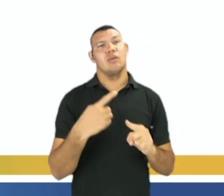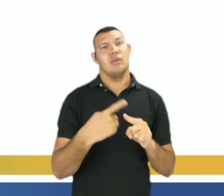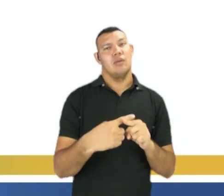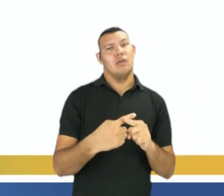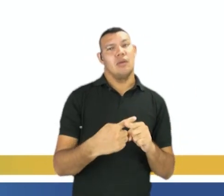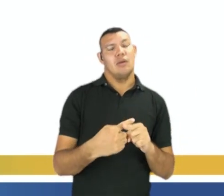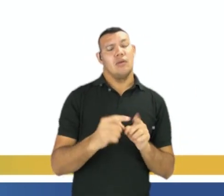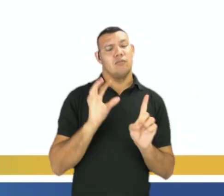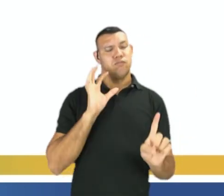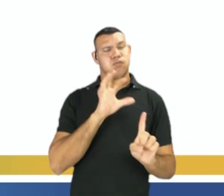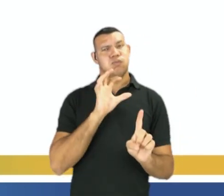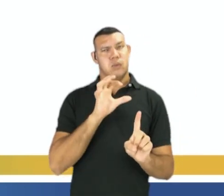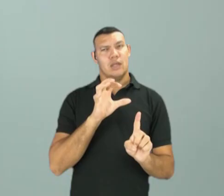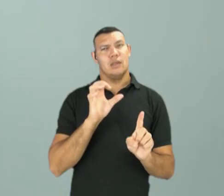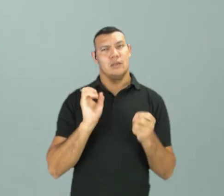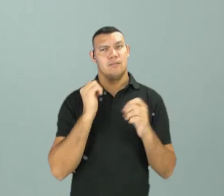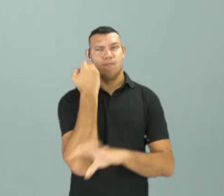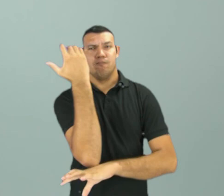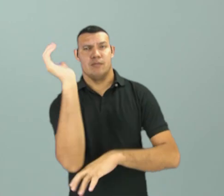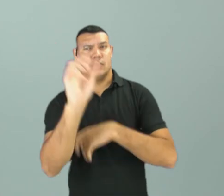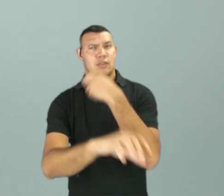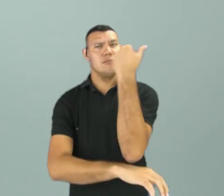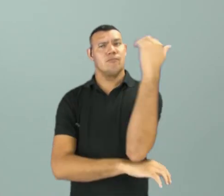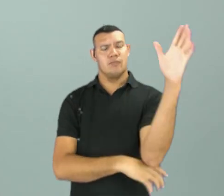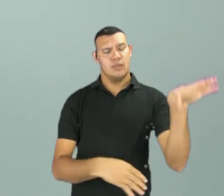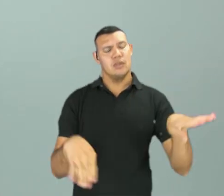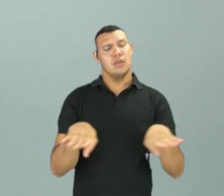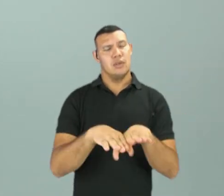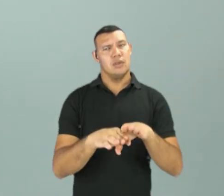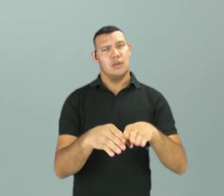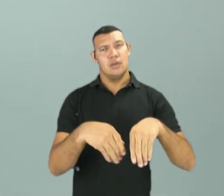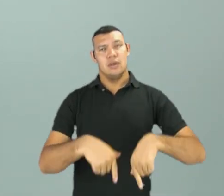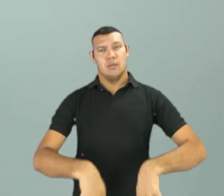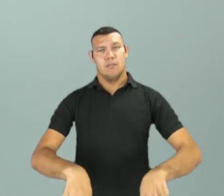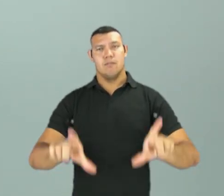vegetações brasileiras. Além disso, você pode acessar a